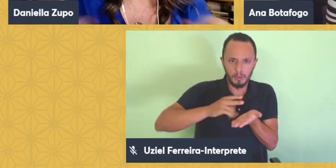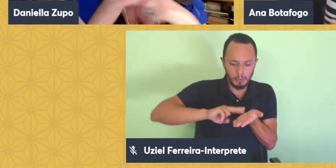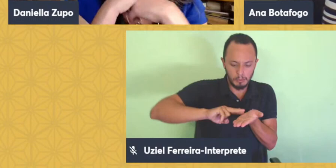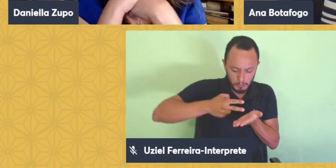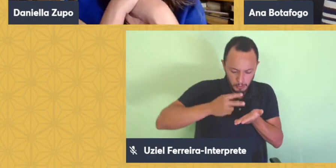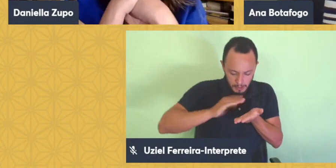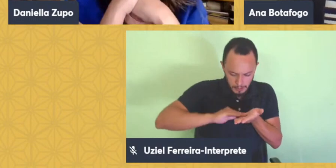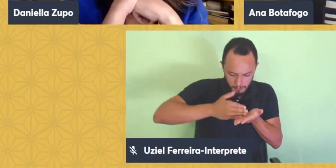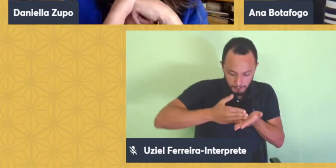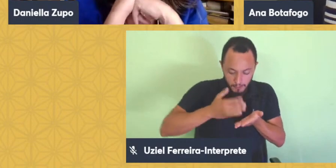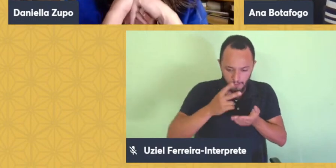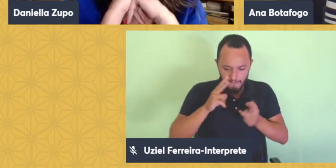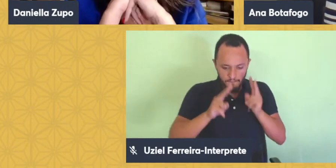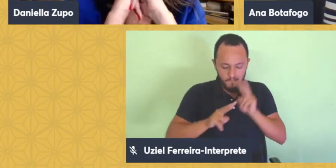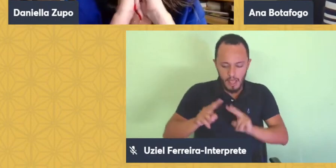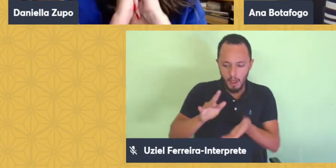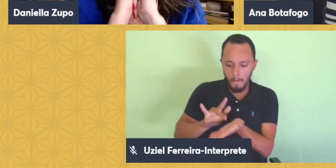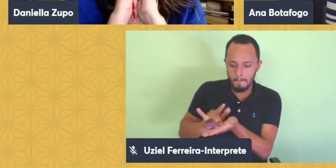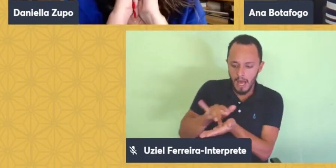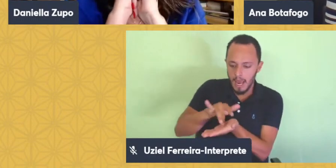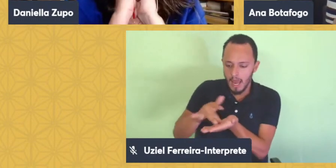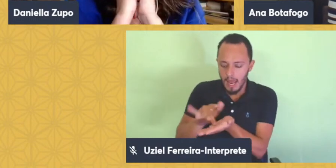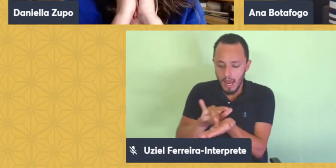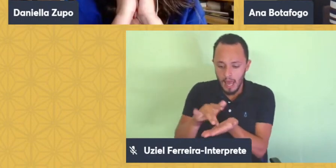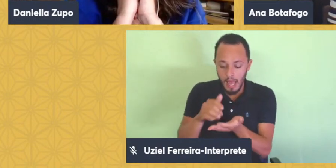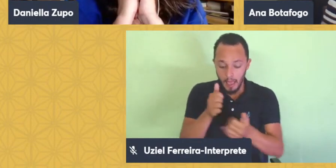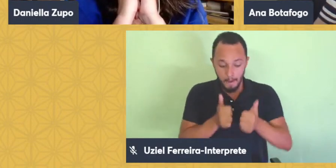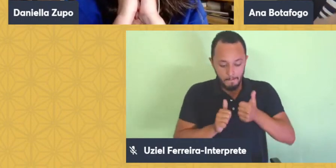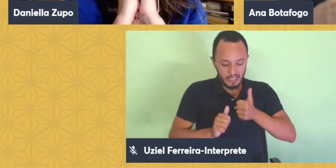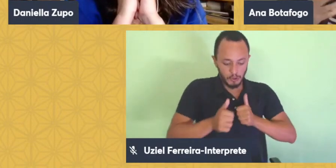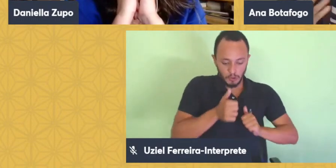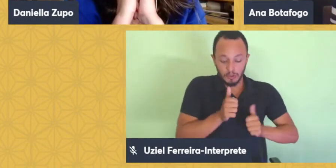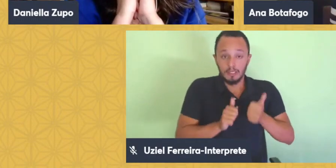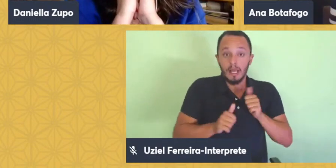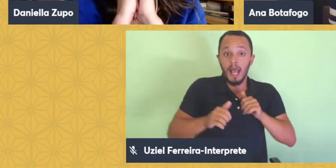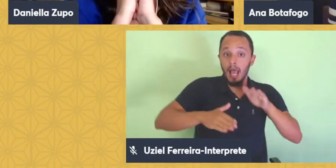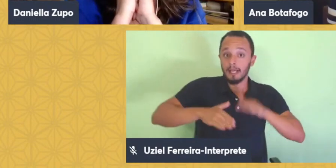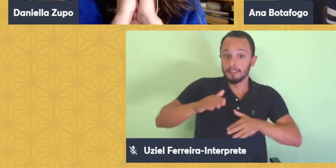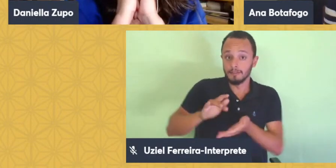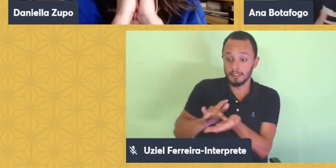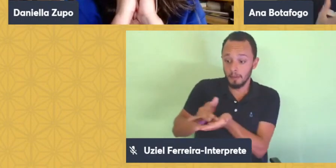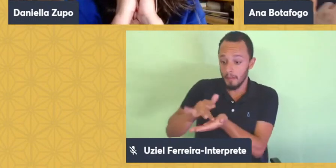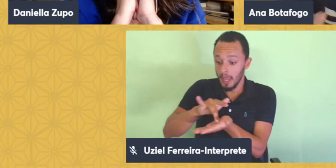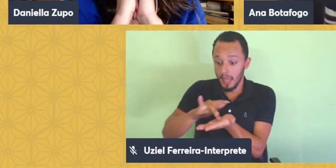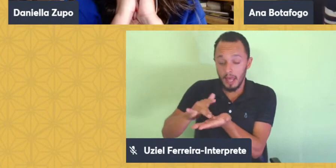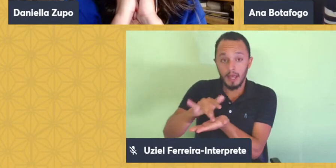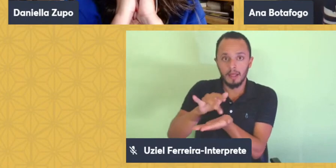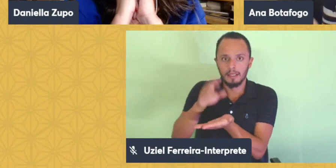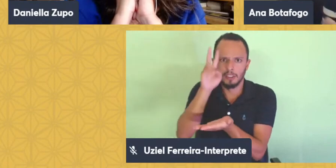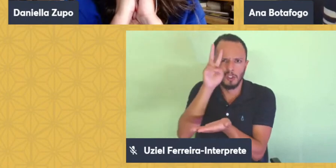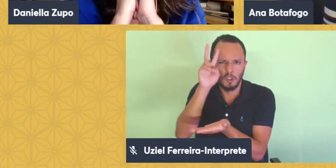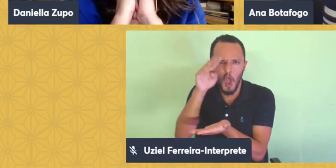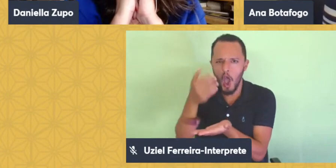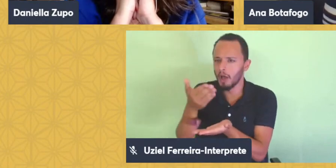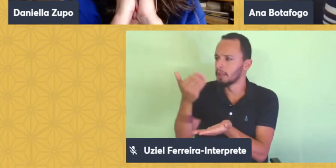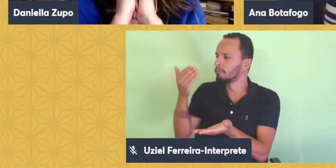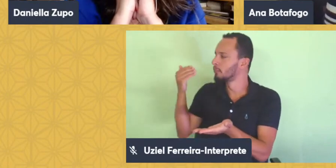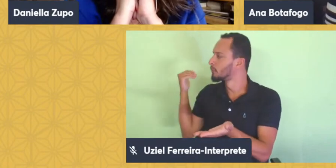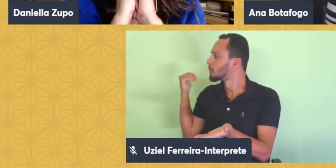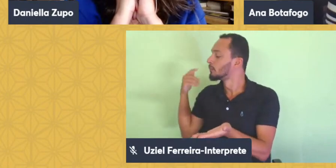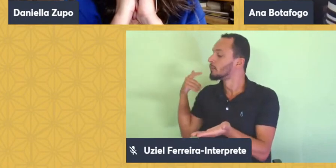diferentes balés personagens a gente tem balé se que a gente conta histórias e através desse